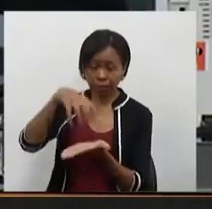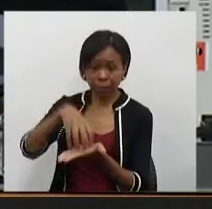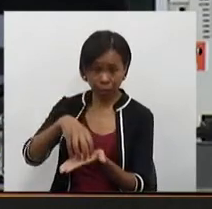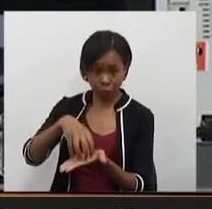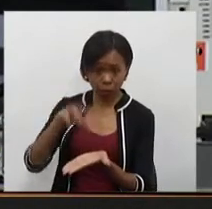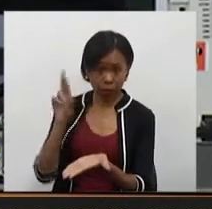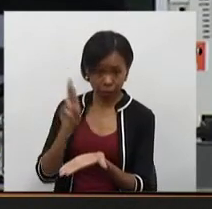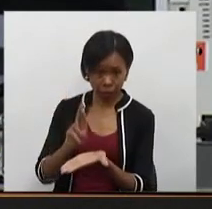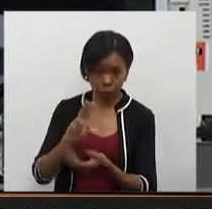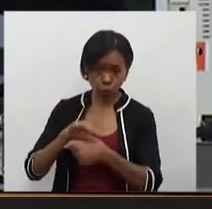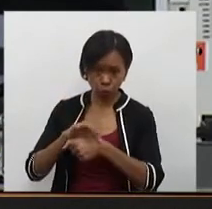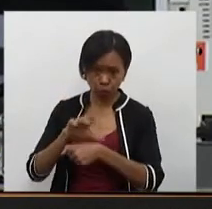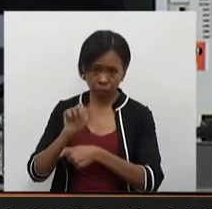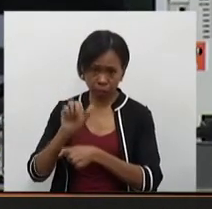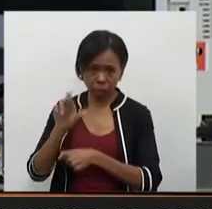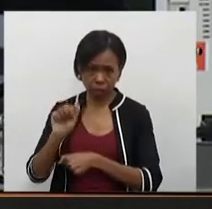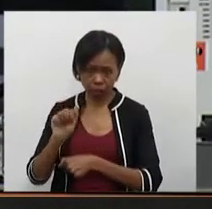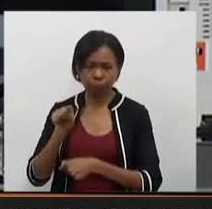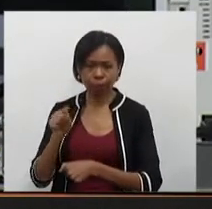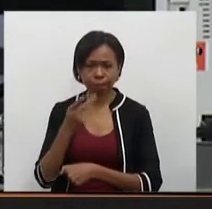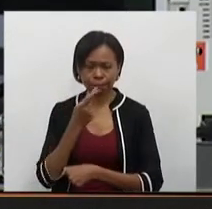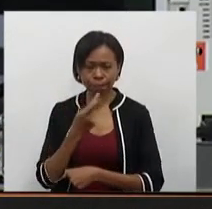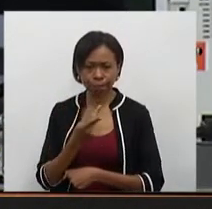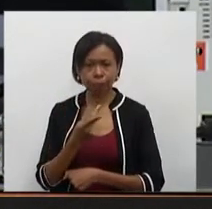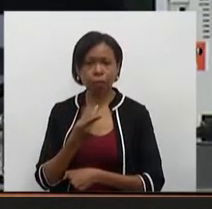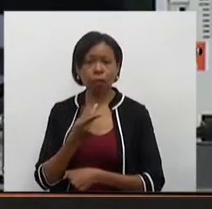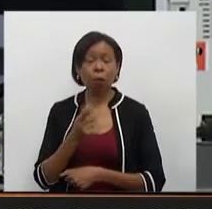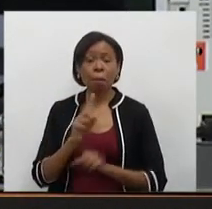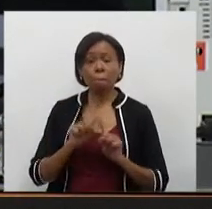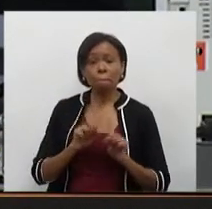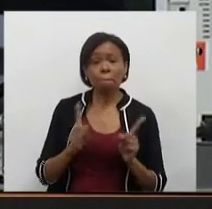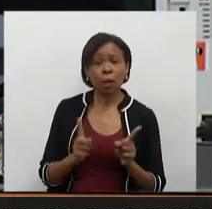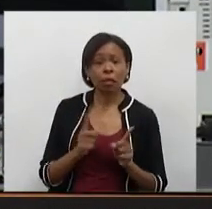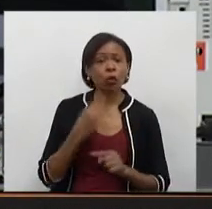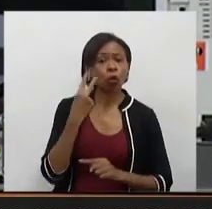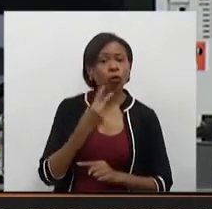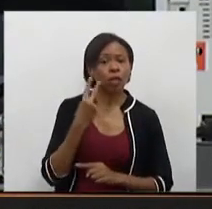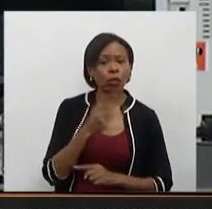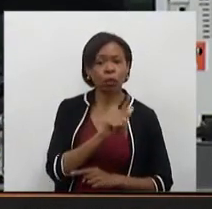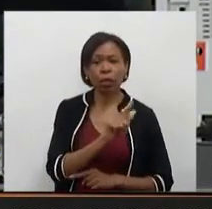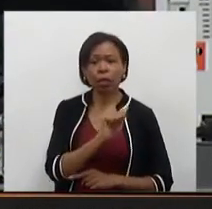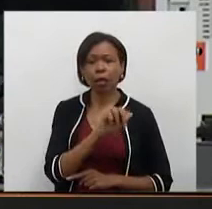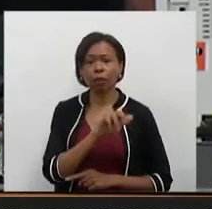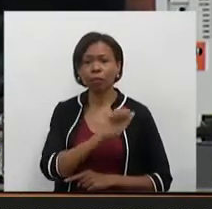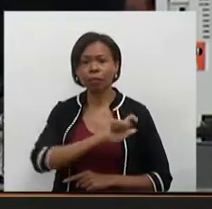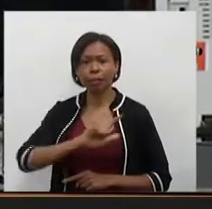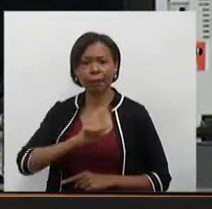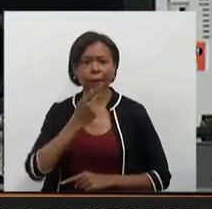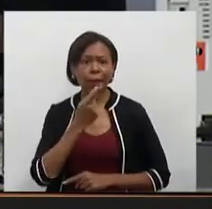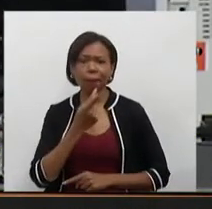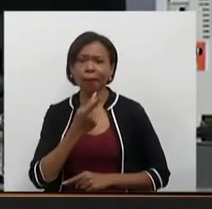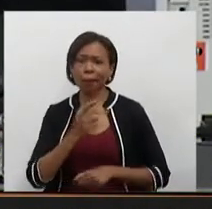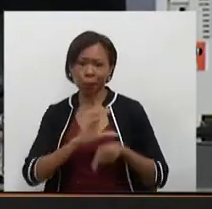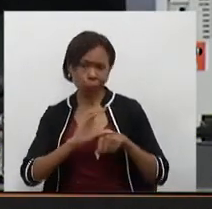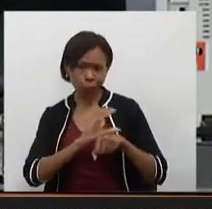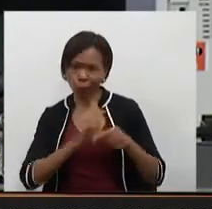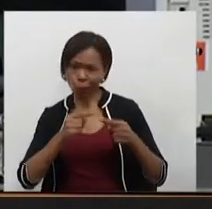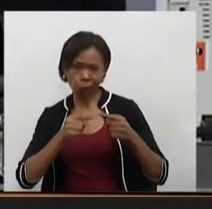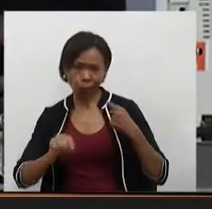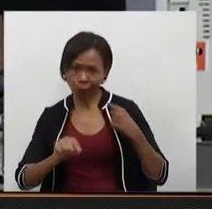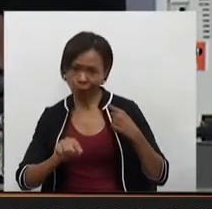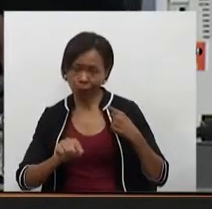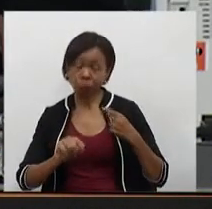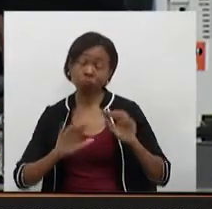doenças raras. E que o vereador Gabriel disse que era inconstitucional.